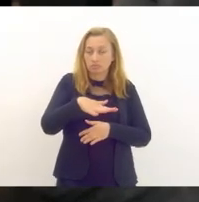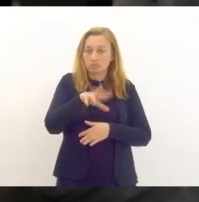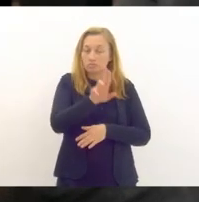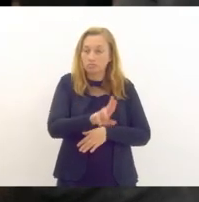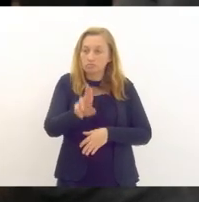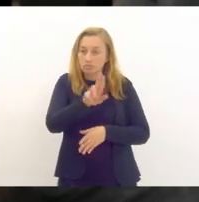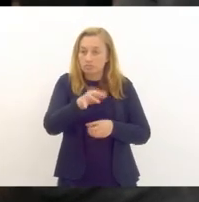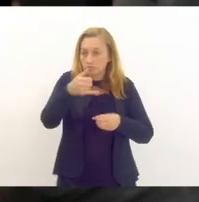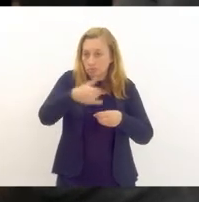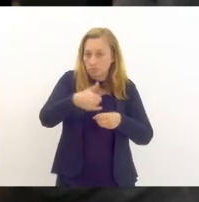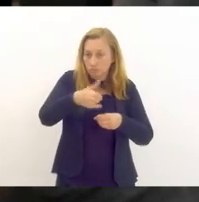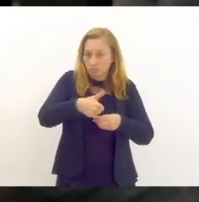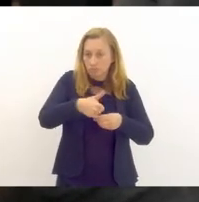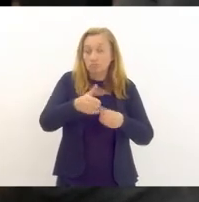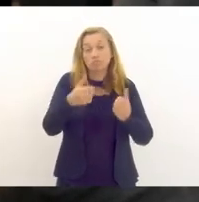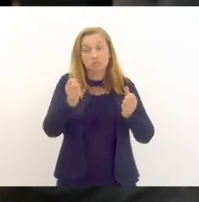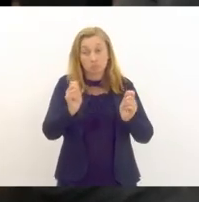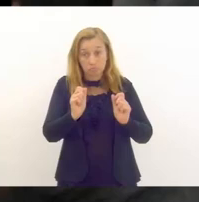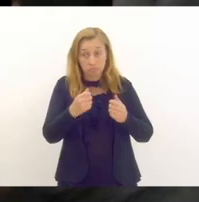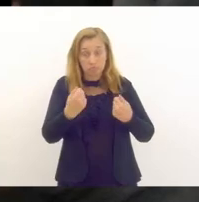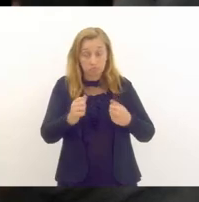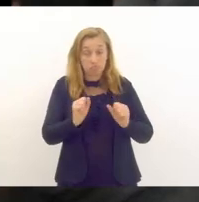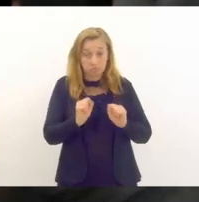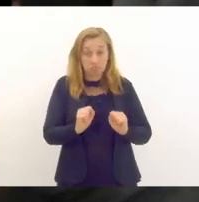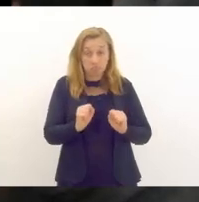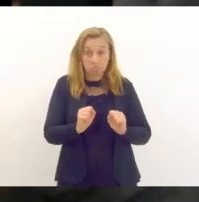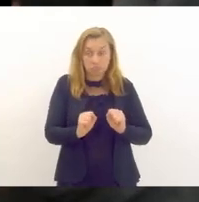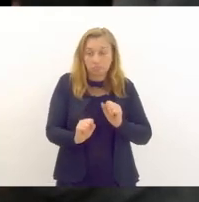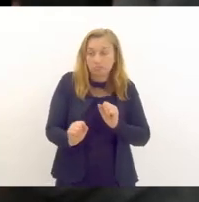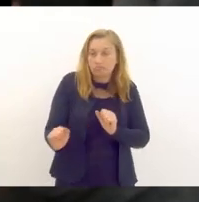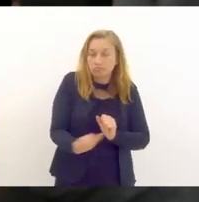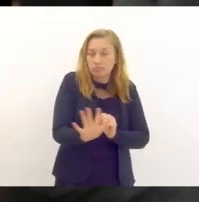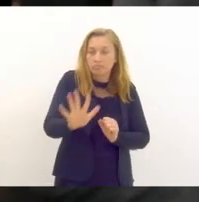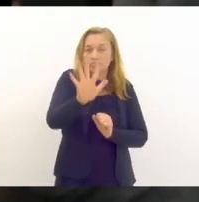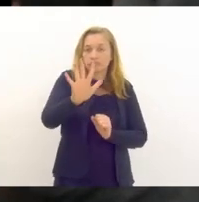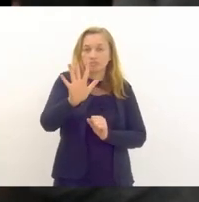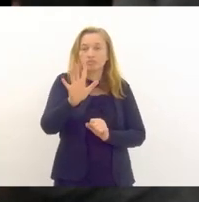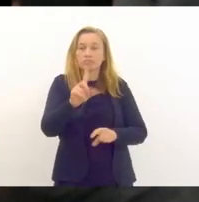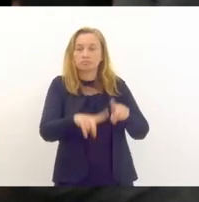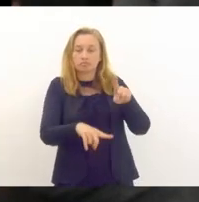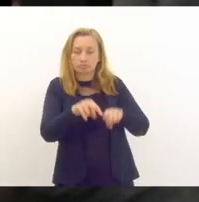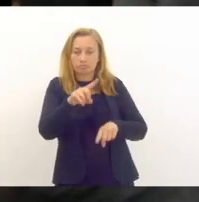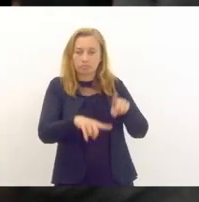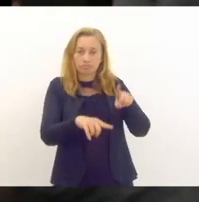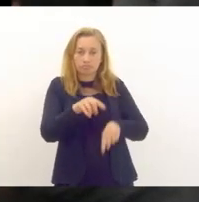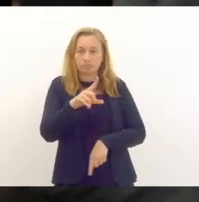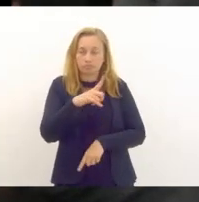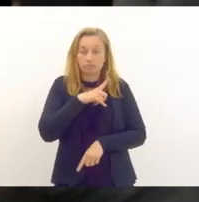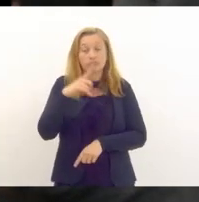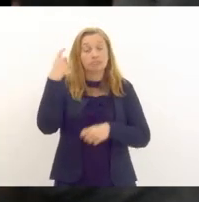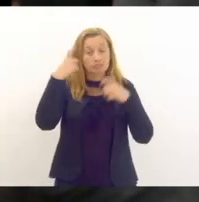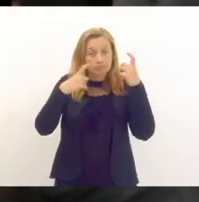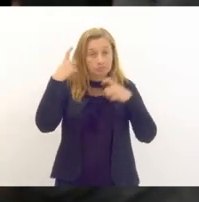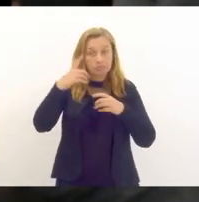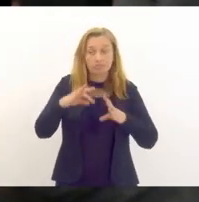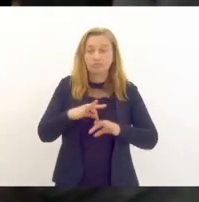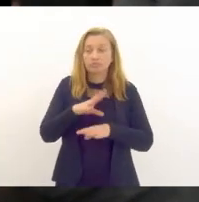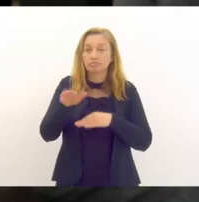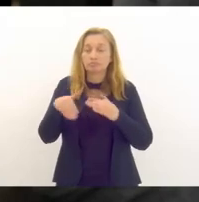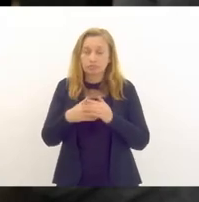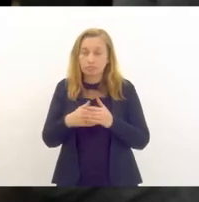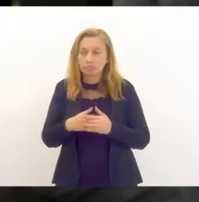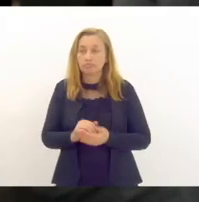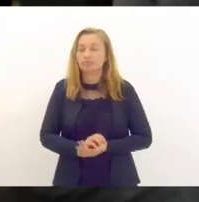abrupto da cadeia produtiva em que Pese toda preocupação com o erário com a receita do